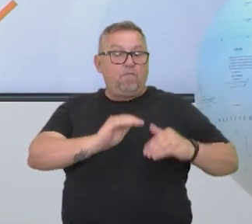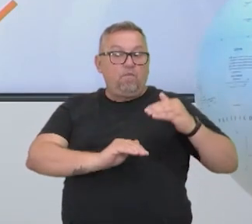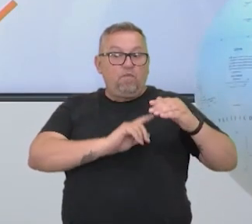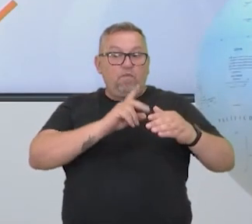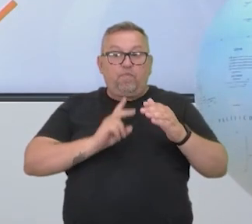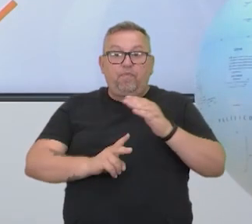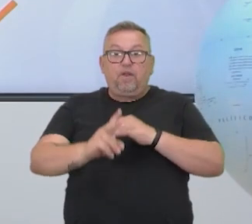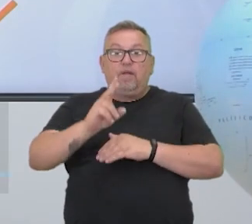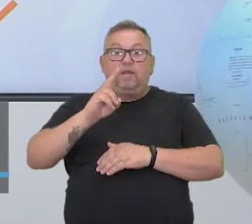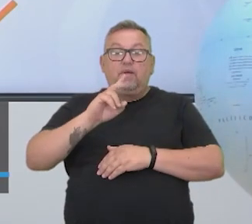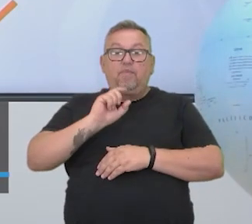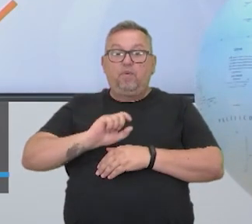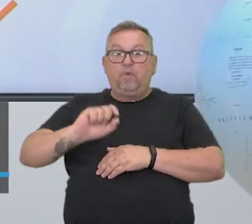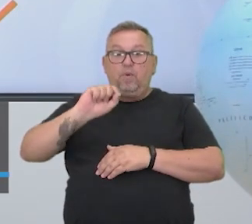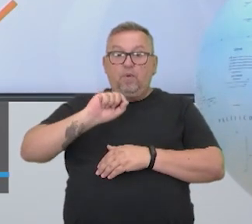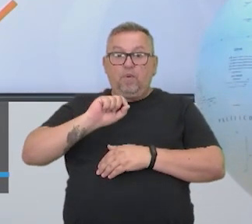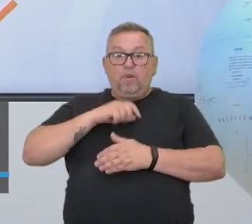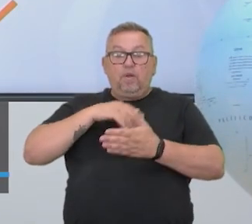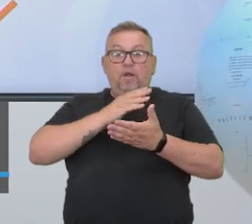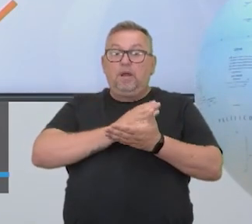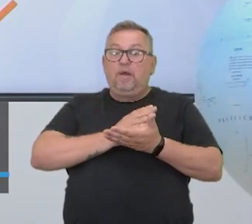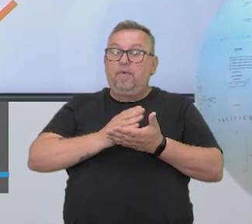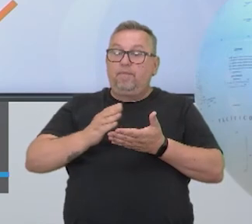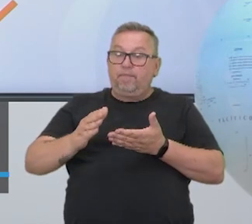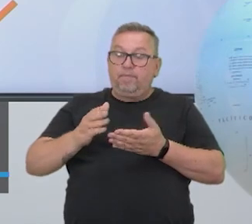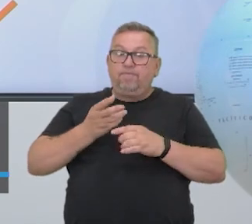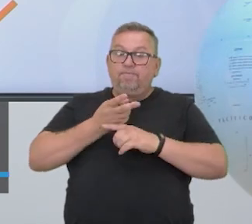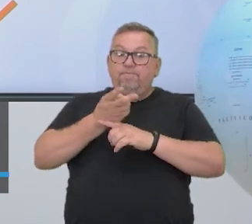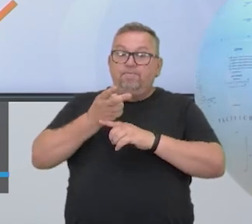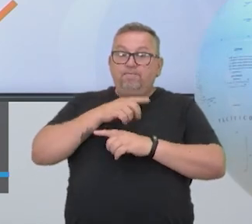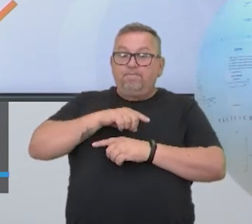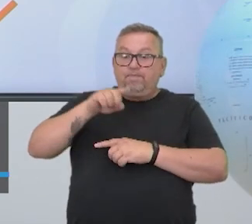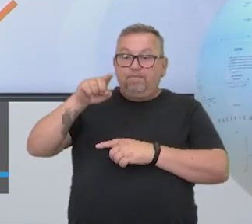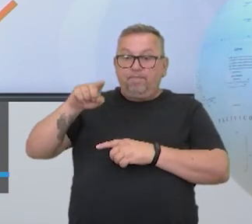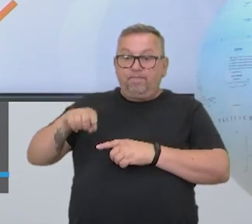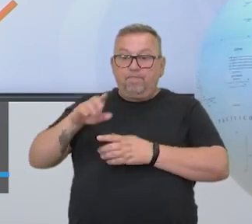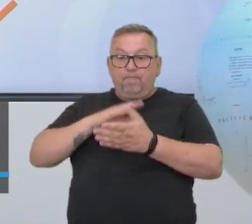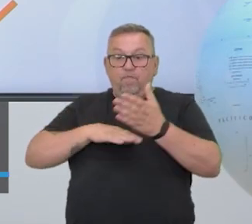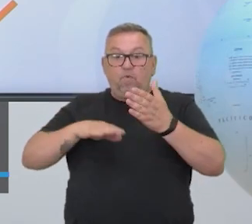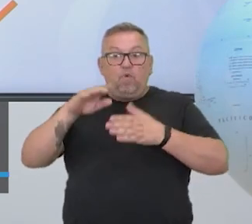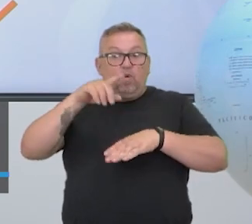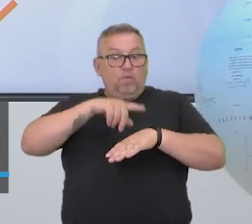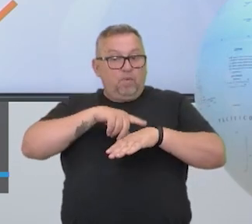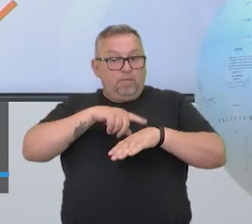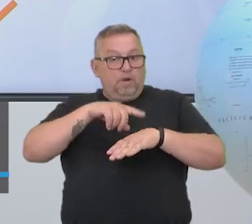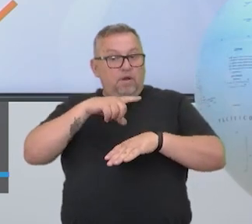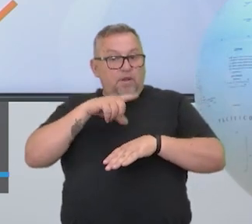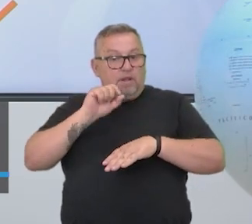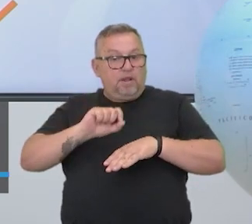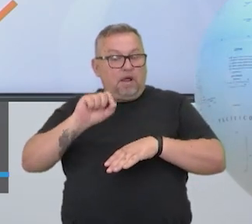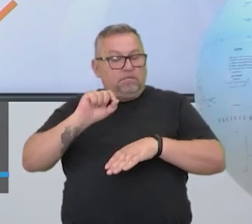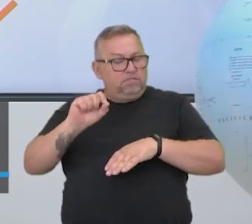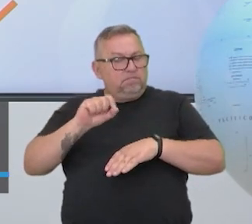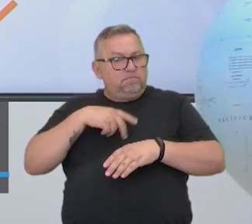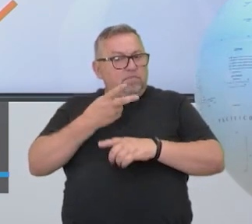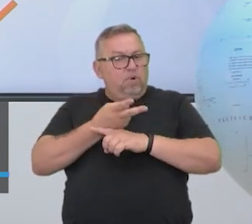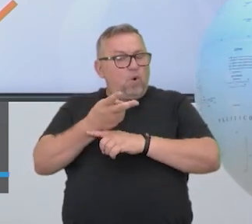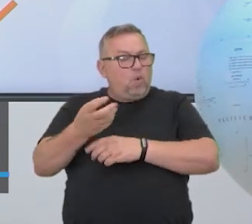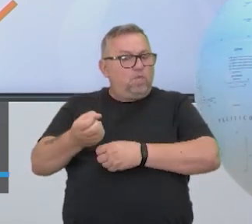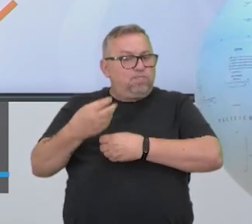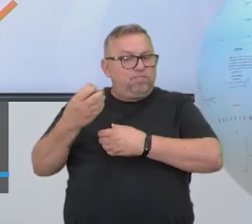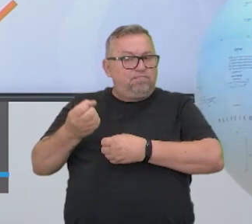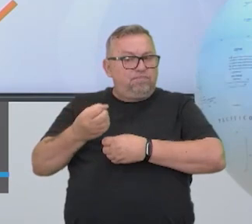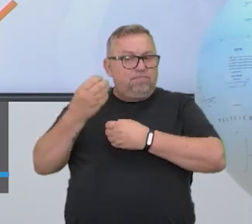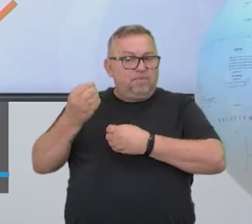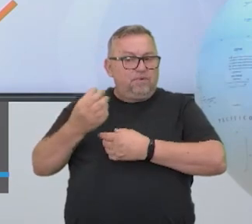continua sempre a questão da introdução, da busca científica. Todo momento é o momento da gente estar nos informando, tá certo? Não é